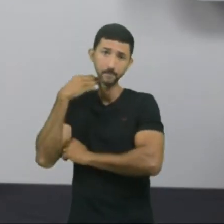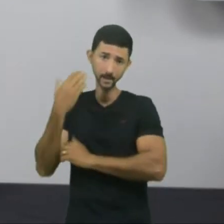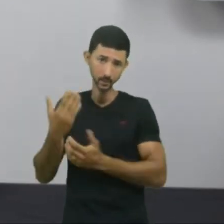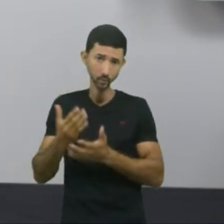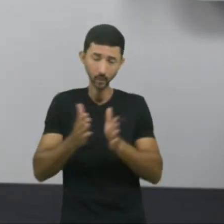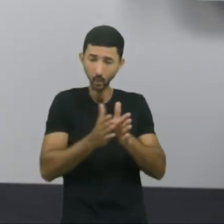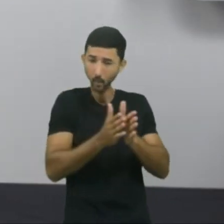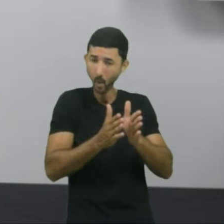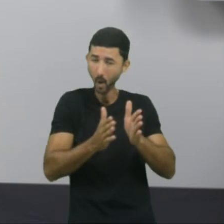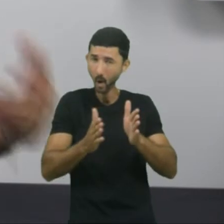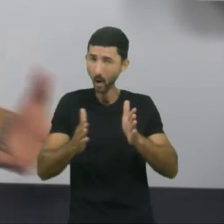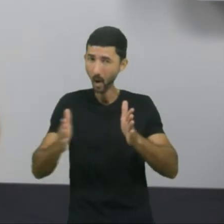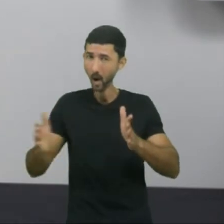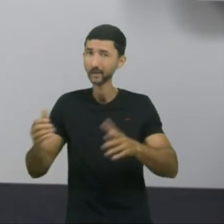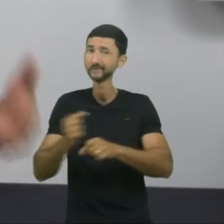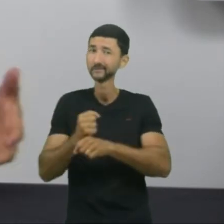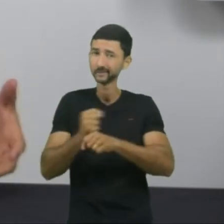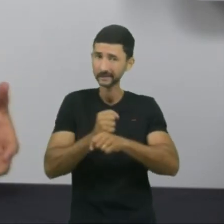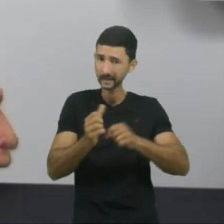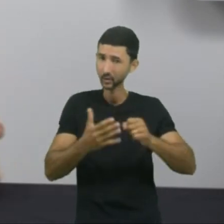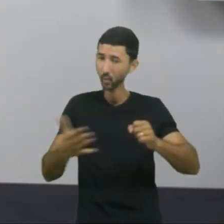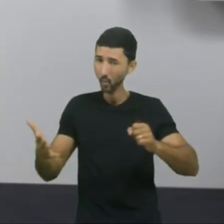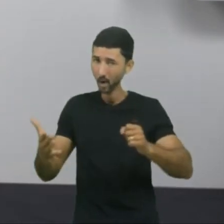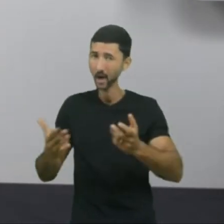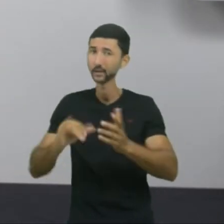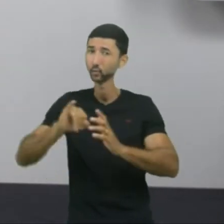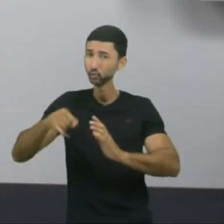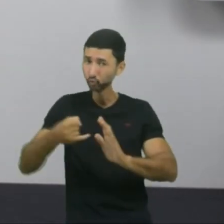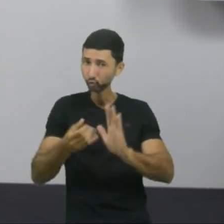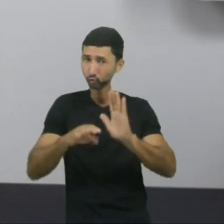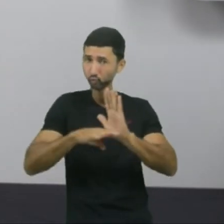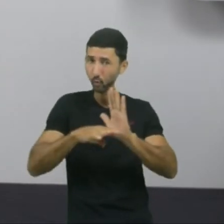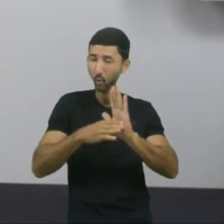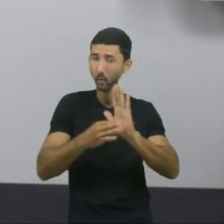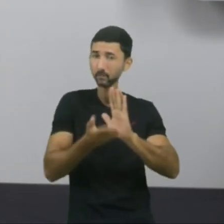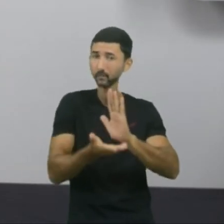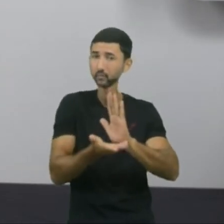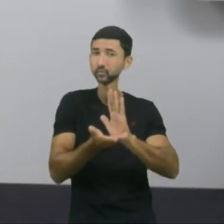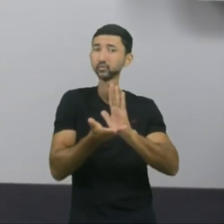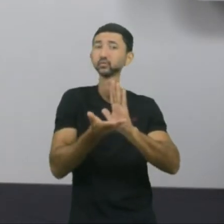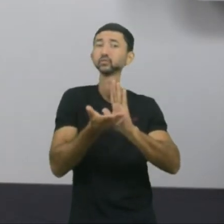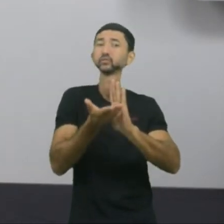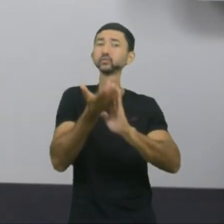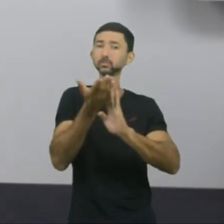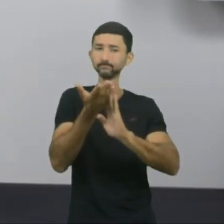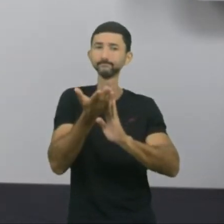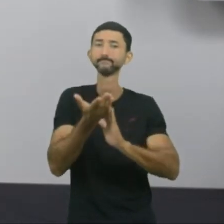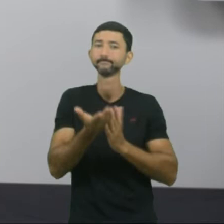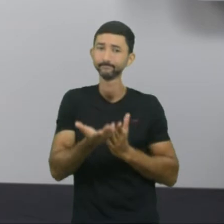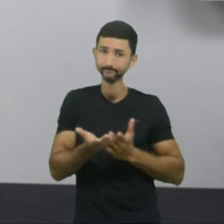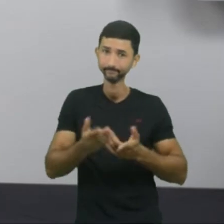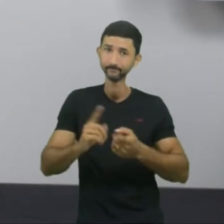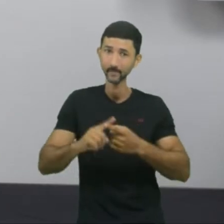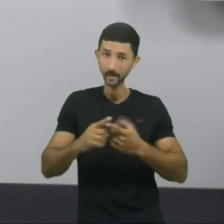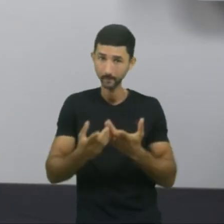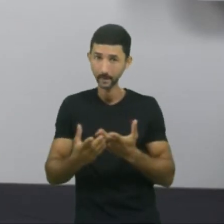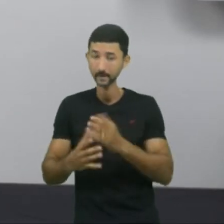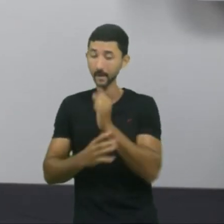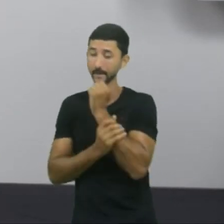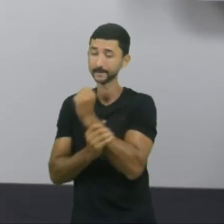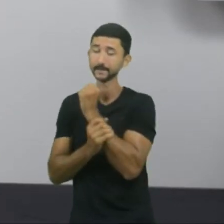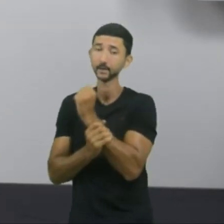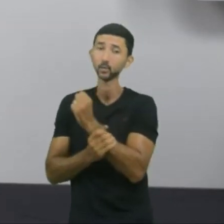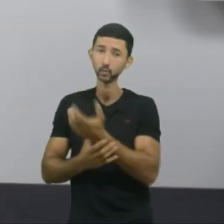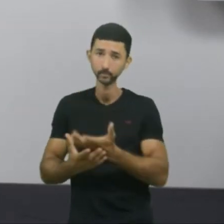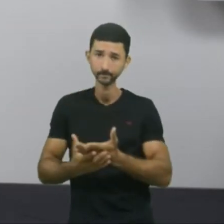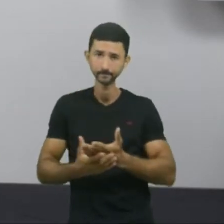longo prazo você tem um acúmulo desses juros que o banco deposita em sua conta, além de ser mais seguro.